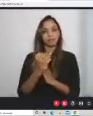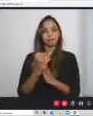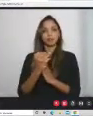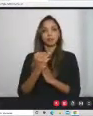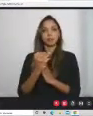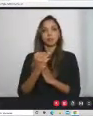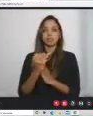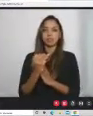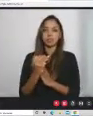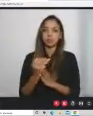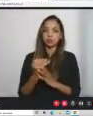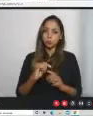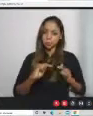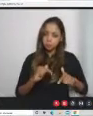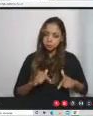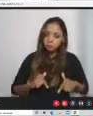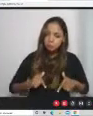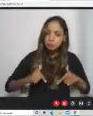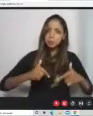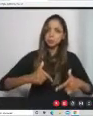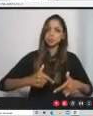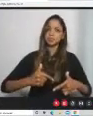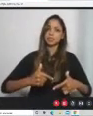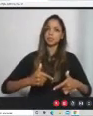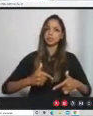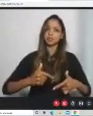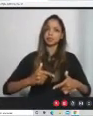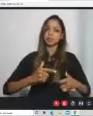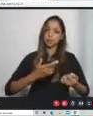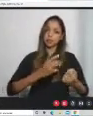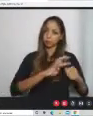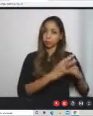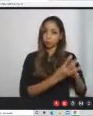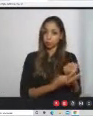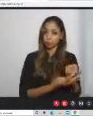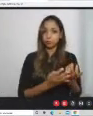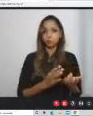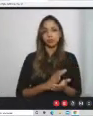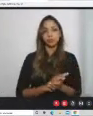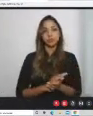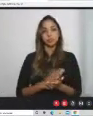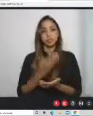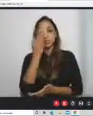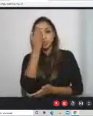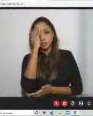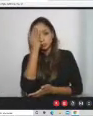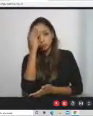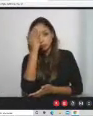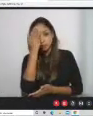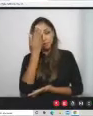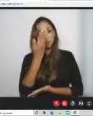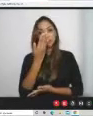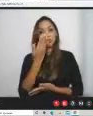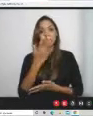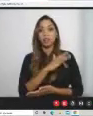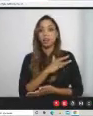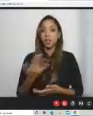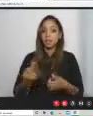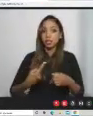guerreiros para o enfrentamento dessa pandemia e para atender toda a dinâmica da saúde municipal. Nós enfrentamos